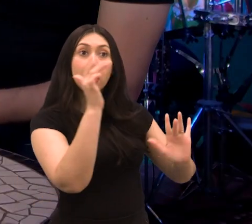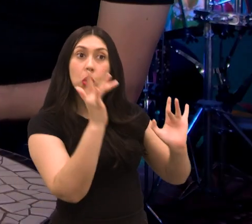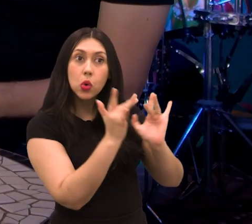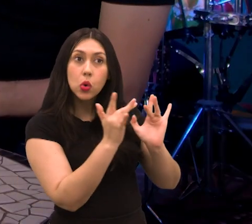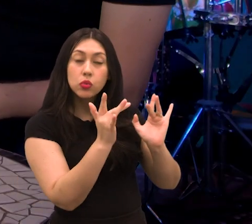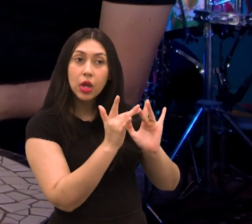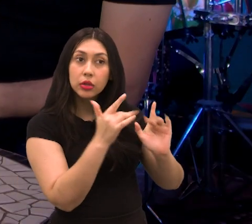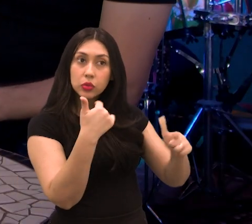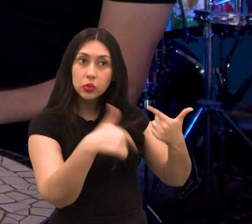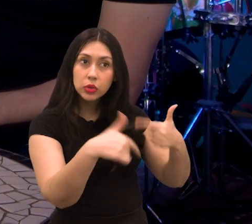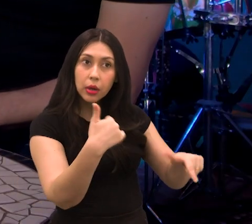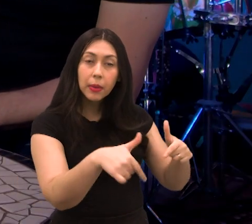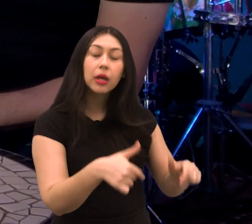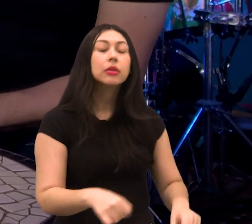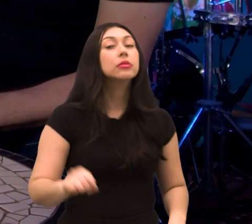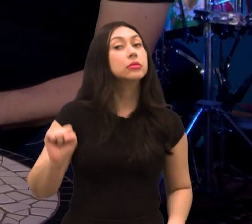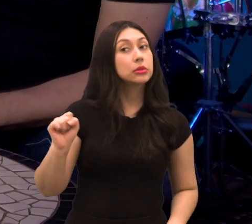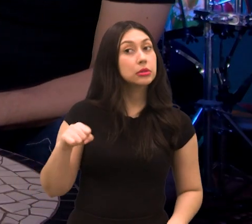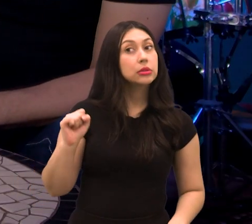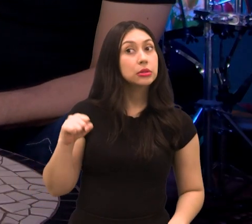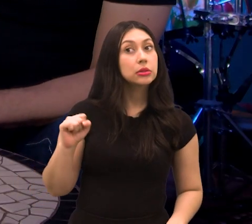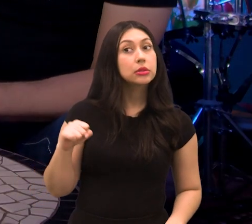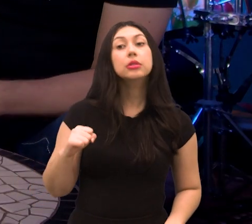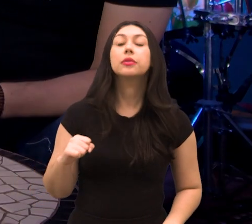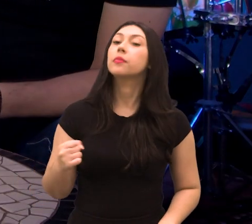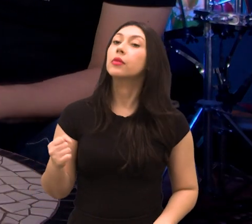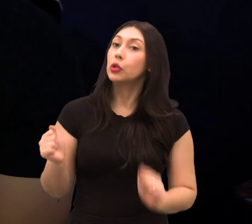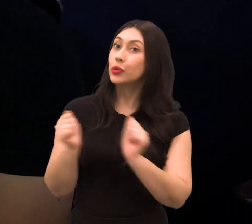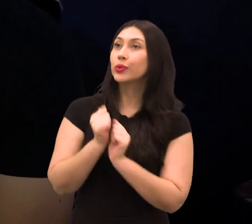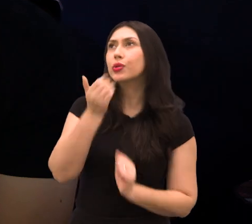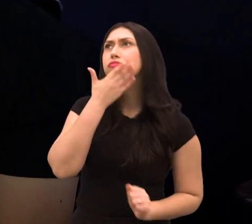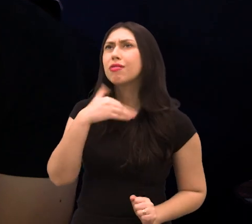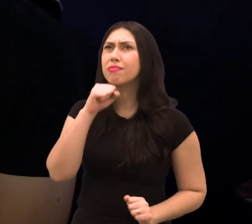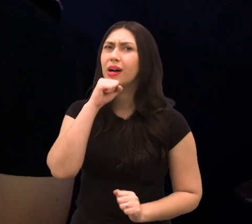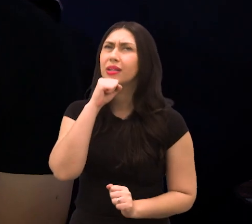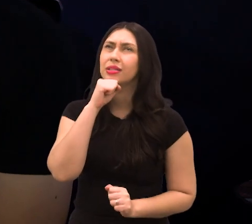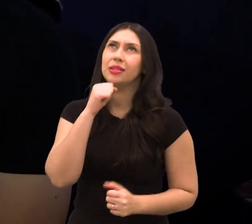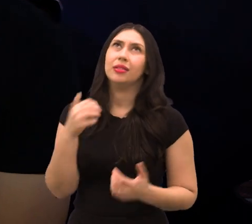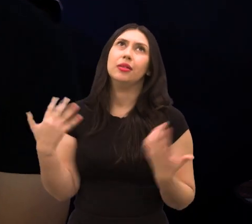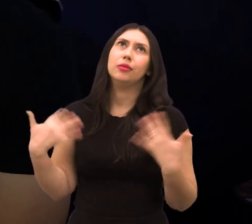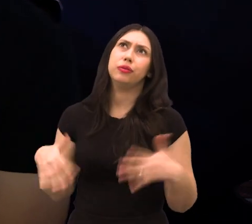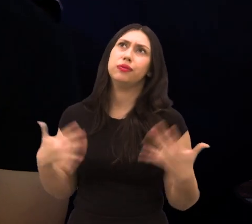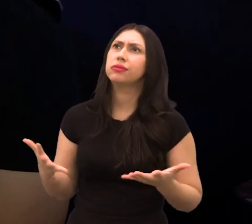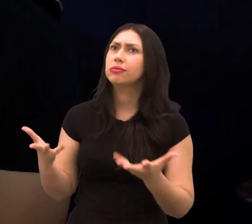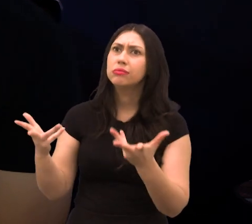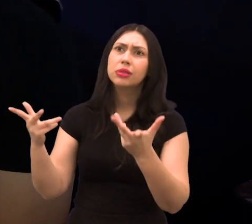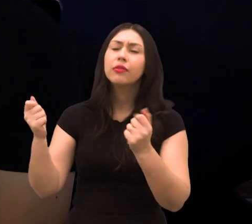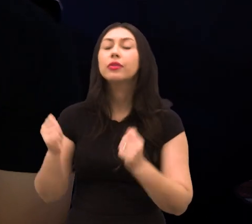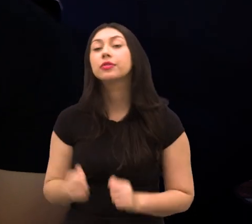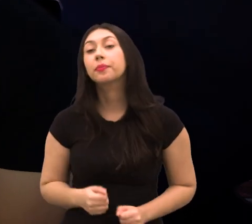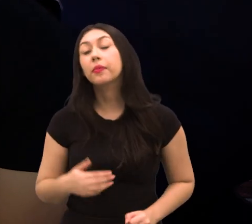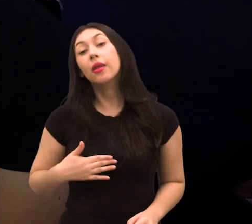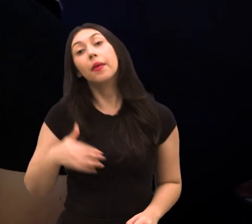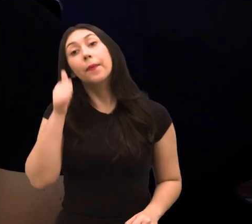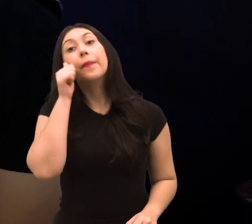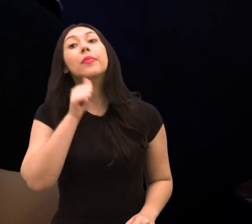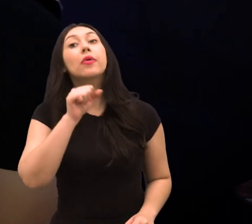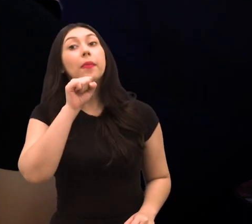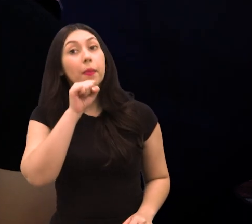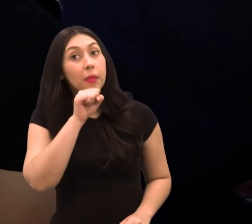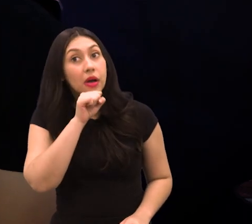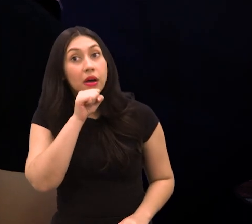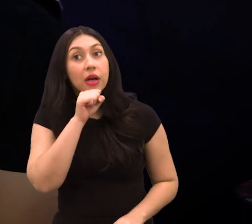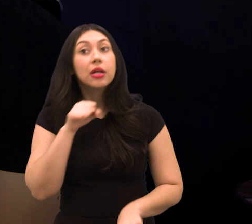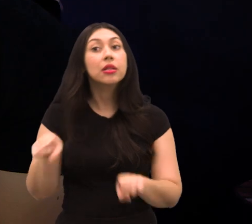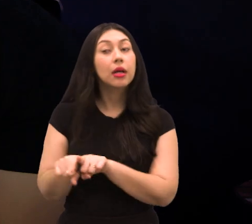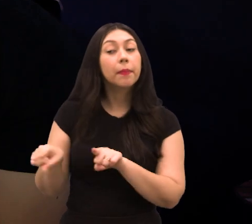mercado de trabalho, vamos dizer assim, né? Foi. E com meu pai, né, que, putz, pessoa melhor. A minha mãe fazia as